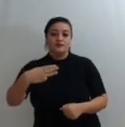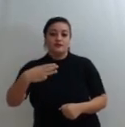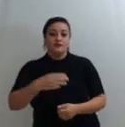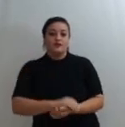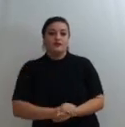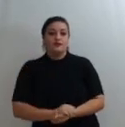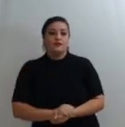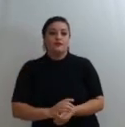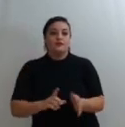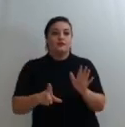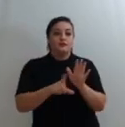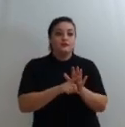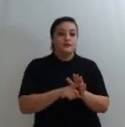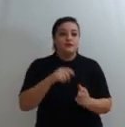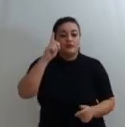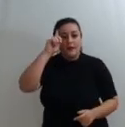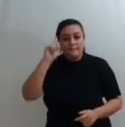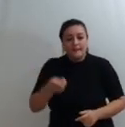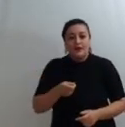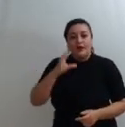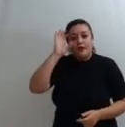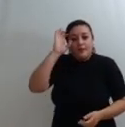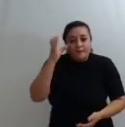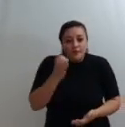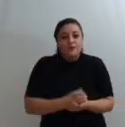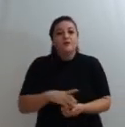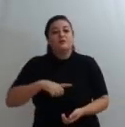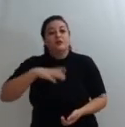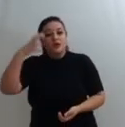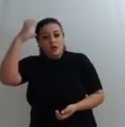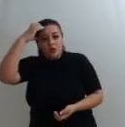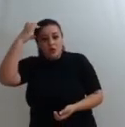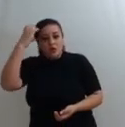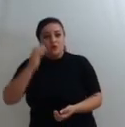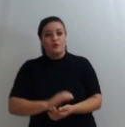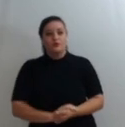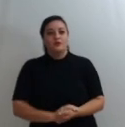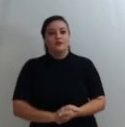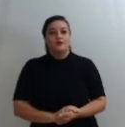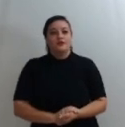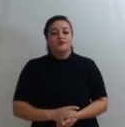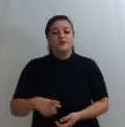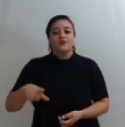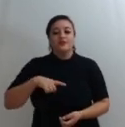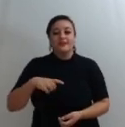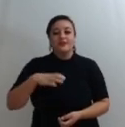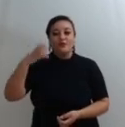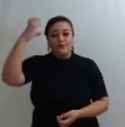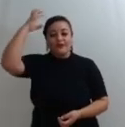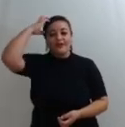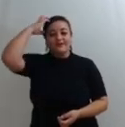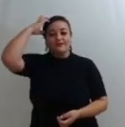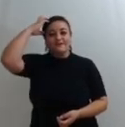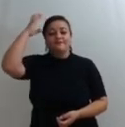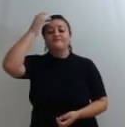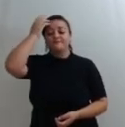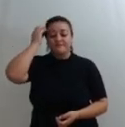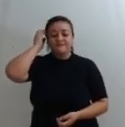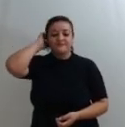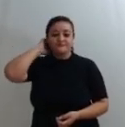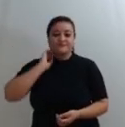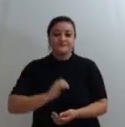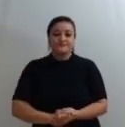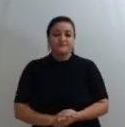para o condenado por crime doloso cometido com violência ou grave ameaça, pessoa, a concessão do livramento para também subordinada à participação de